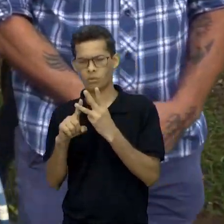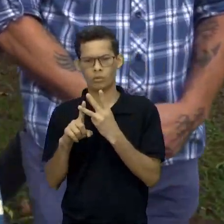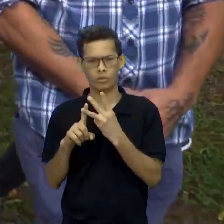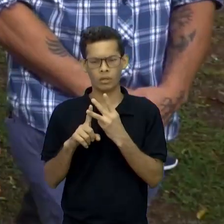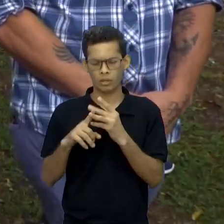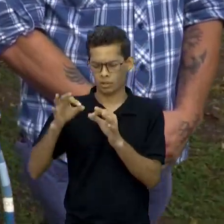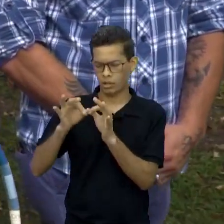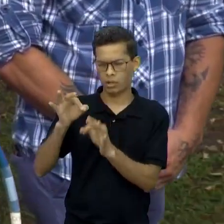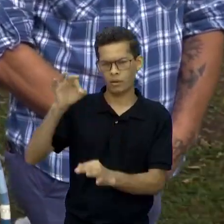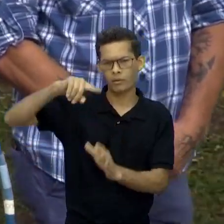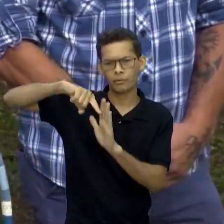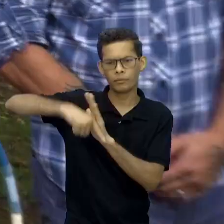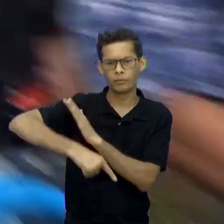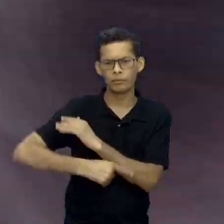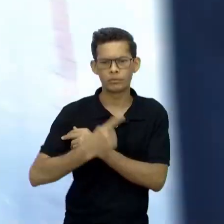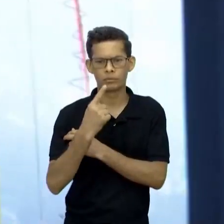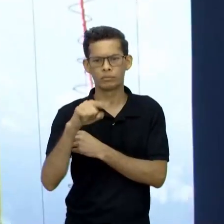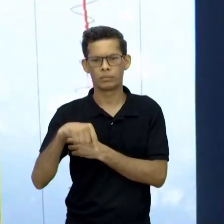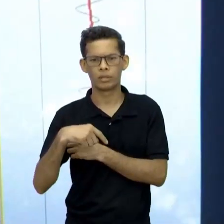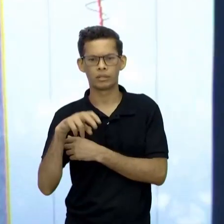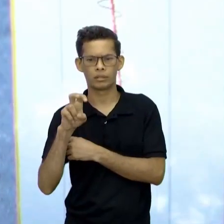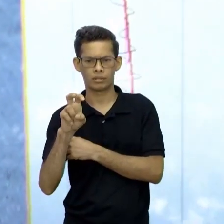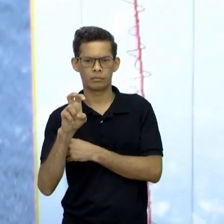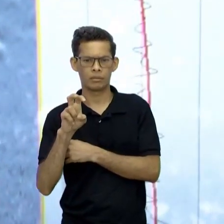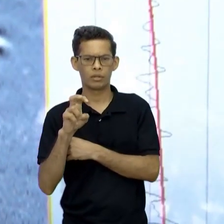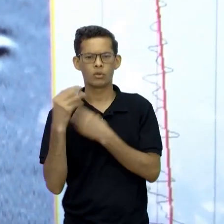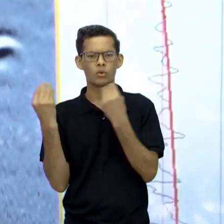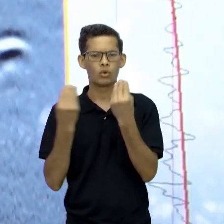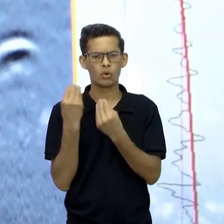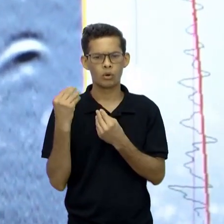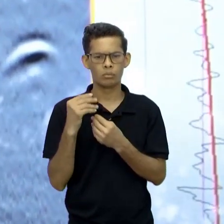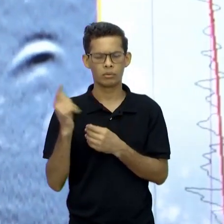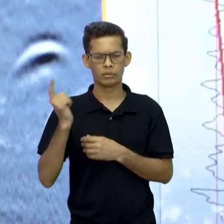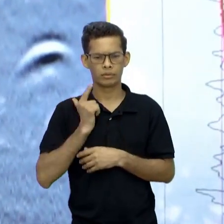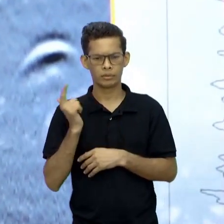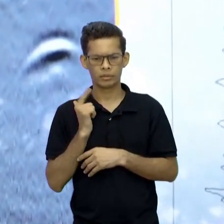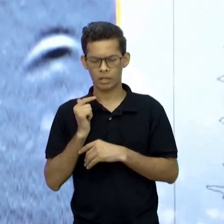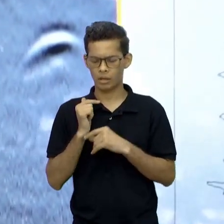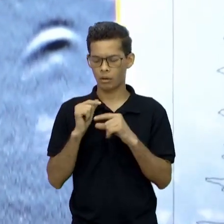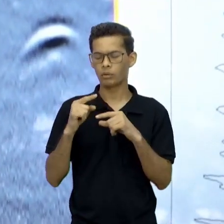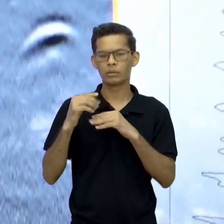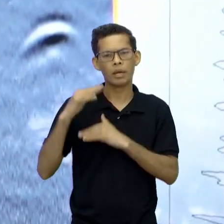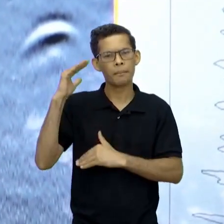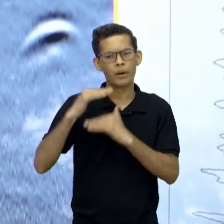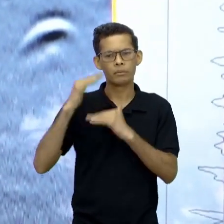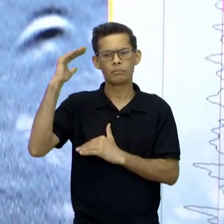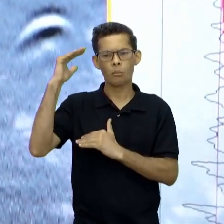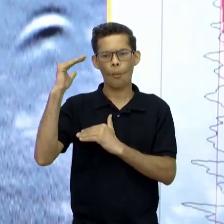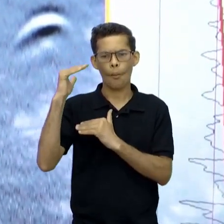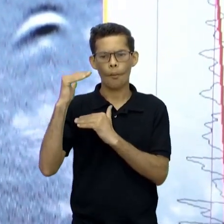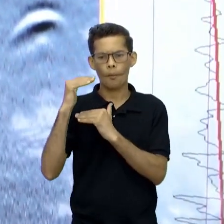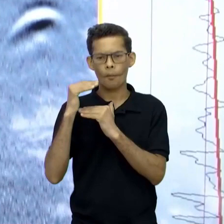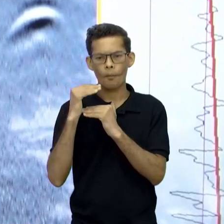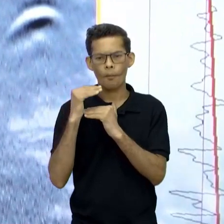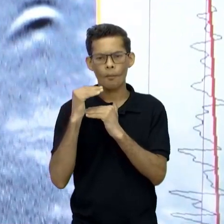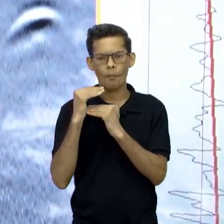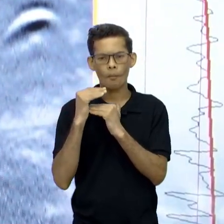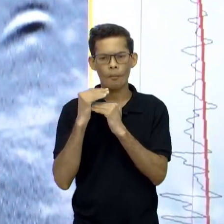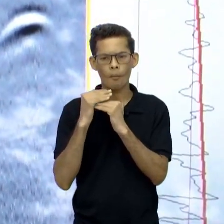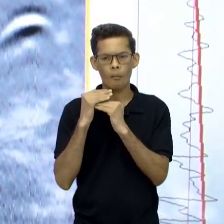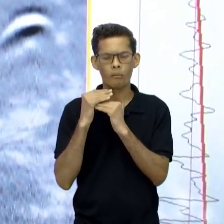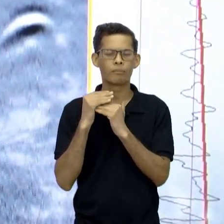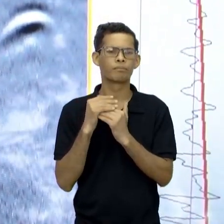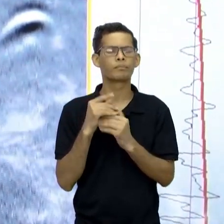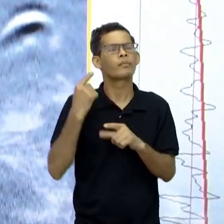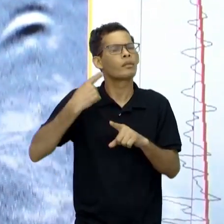1,5 metro de profundidade. Repare que a amplitude do sinal vai diminuindo. Por quê, pessoal? Se